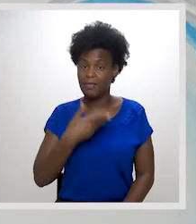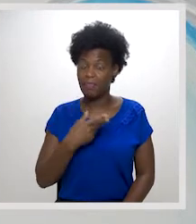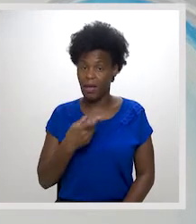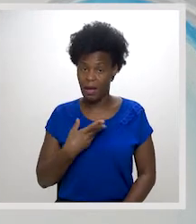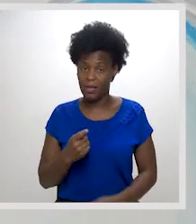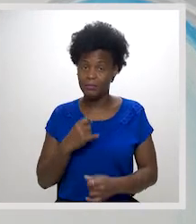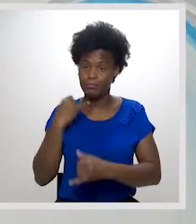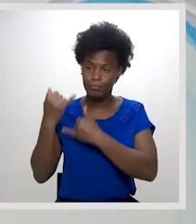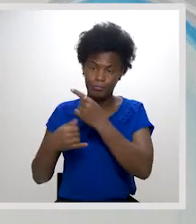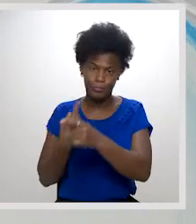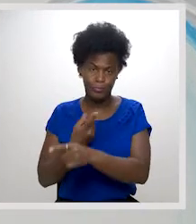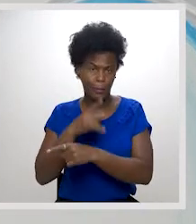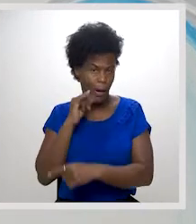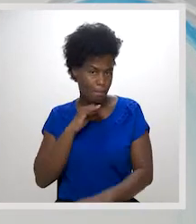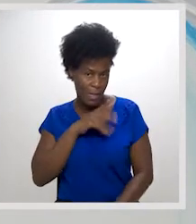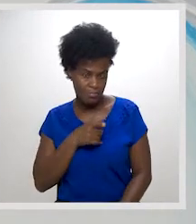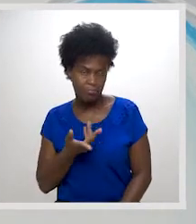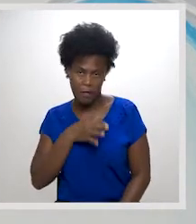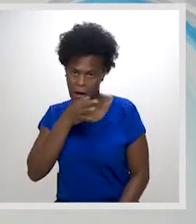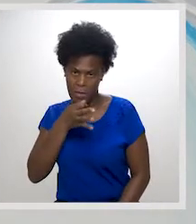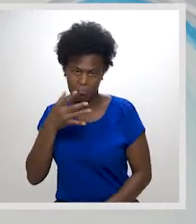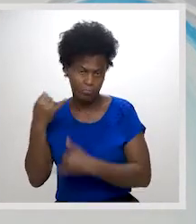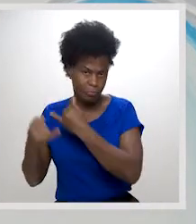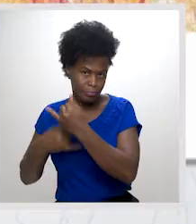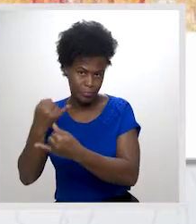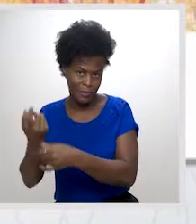herdamos dos nossos pais, está bem?